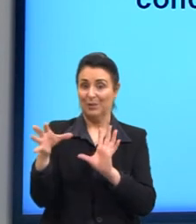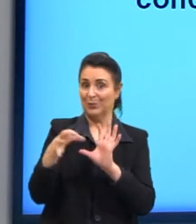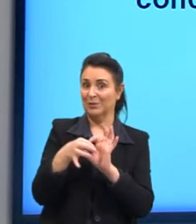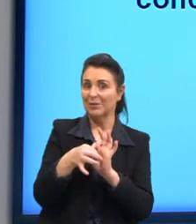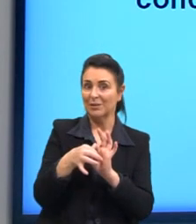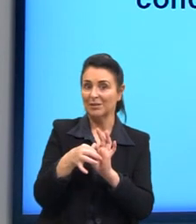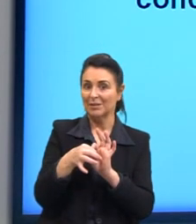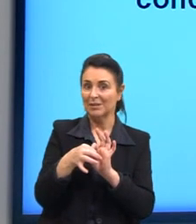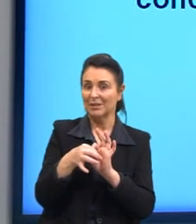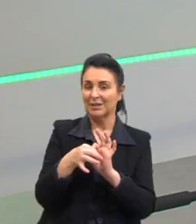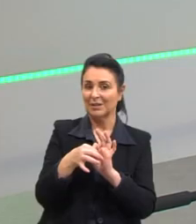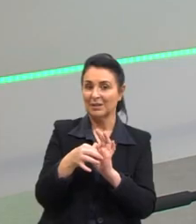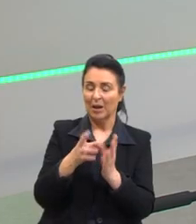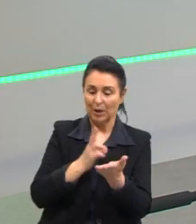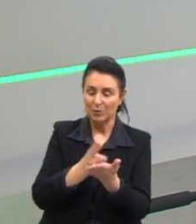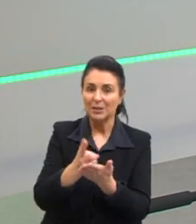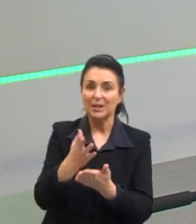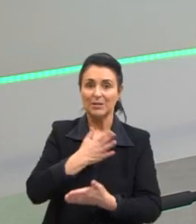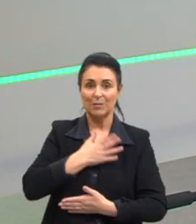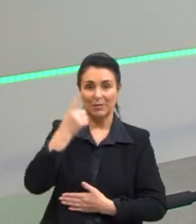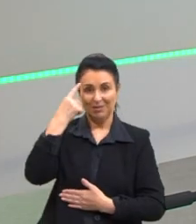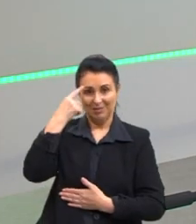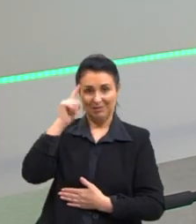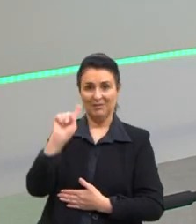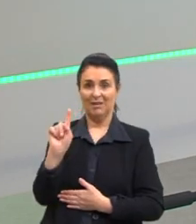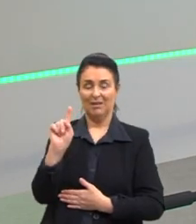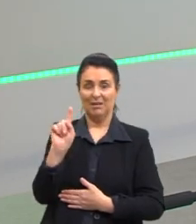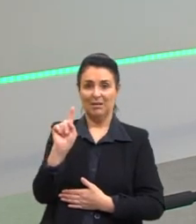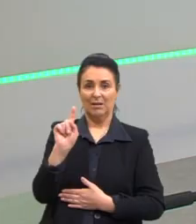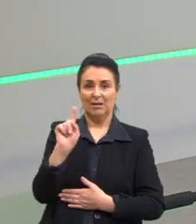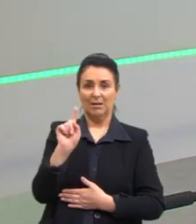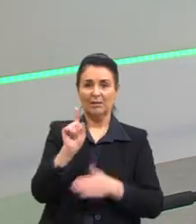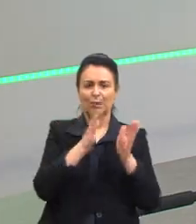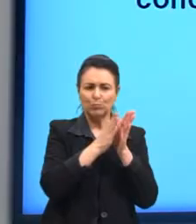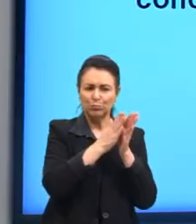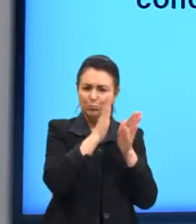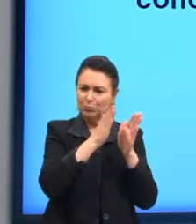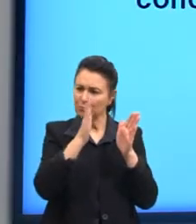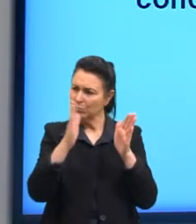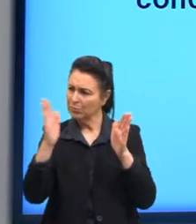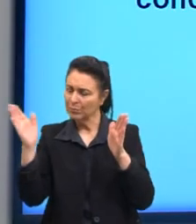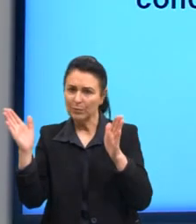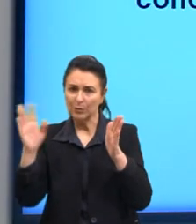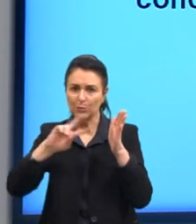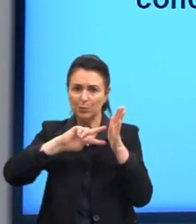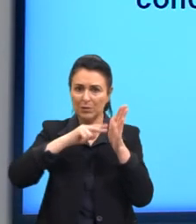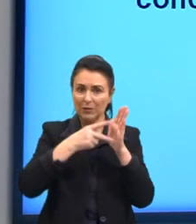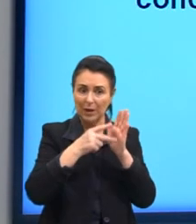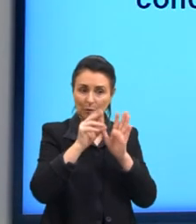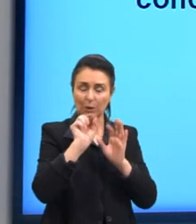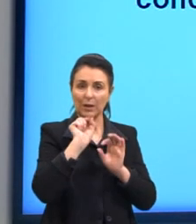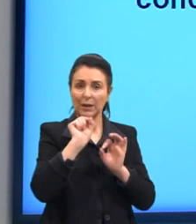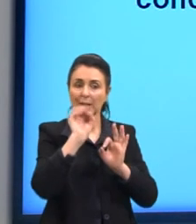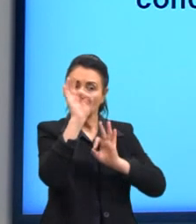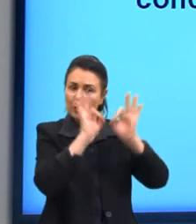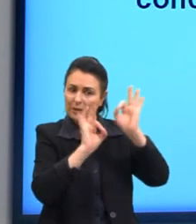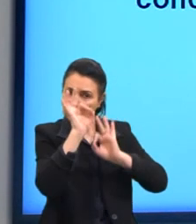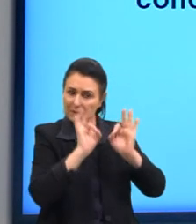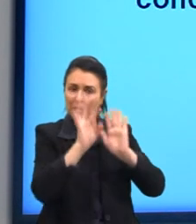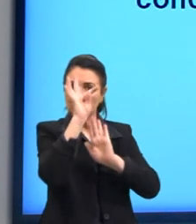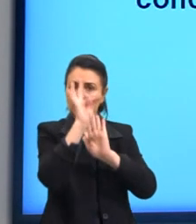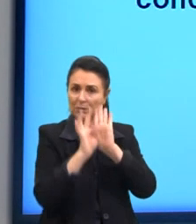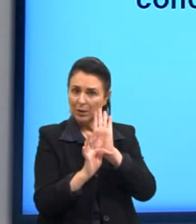ideia né continuar dando continuidade né naquela na sucessão no significado lá do organizador textual